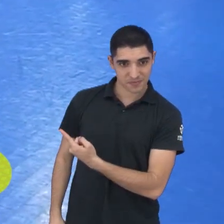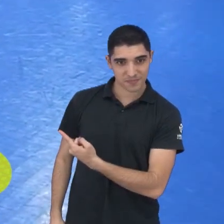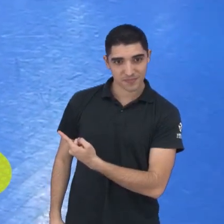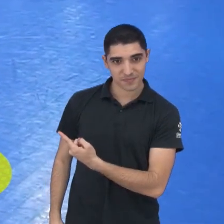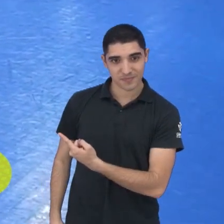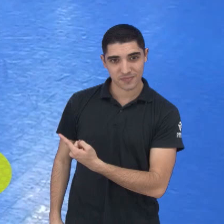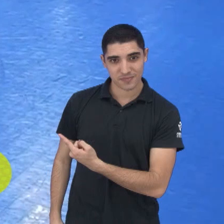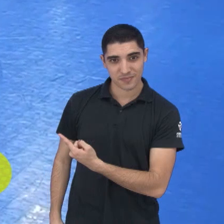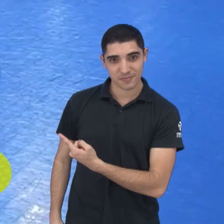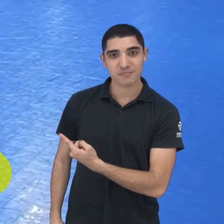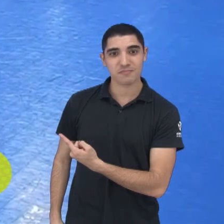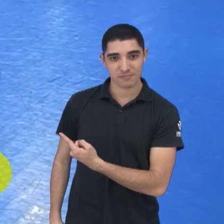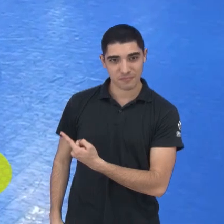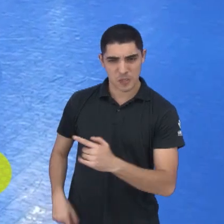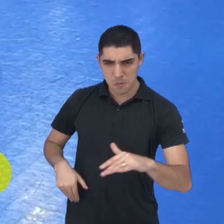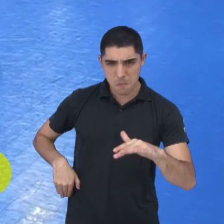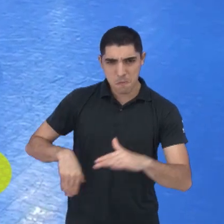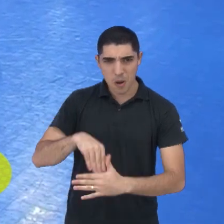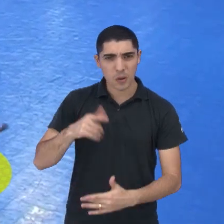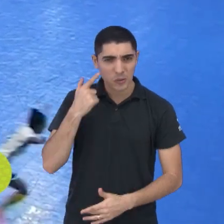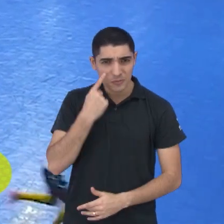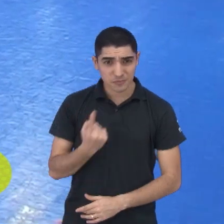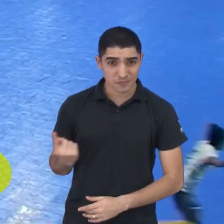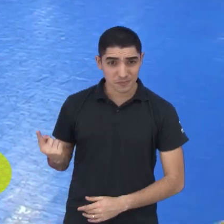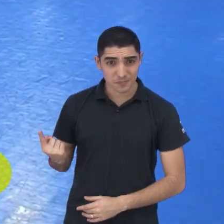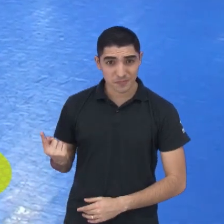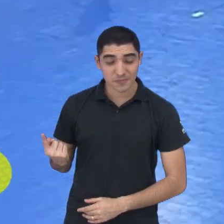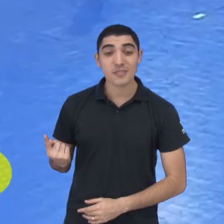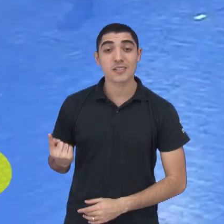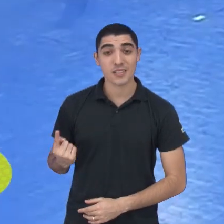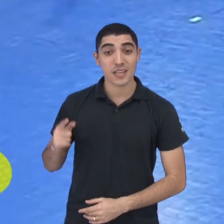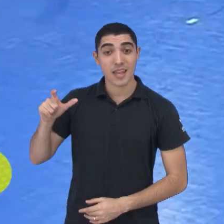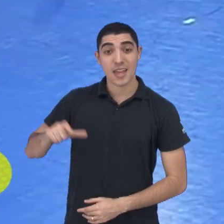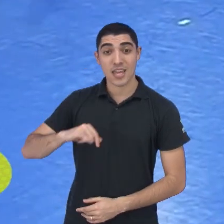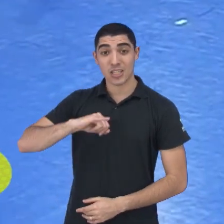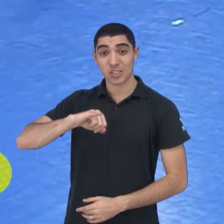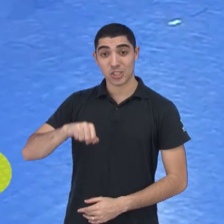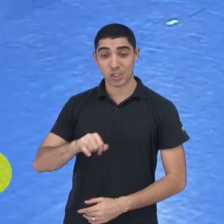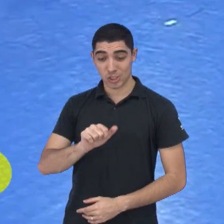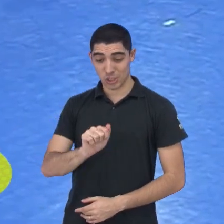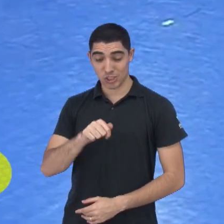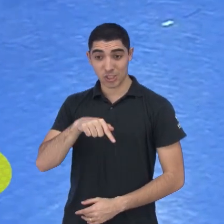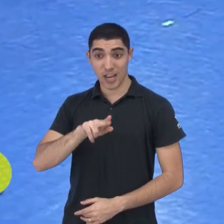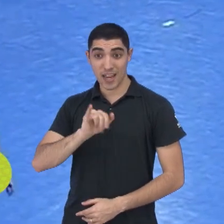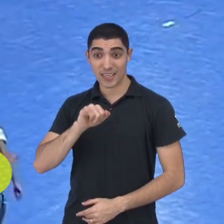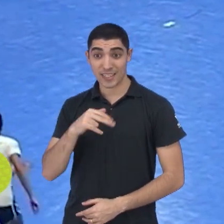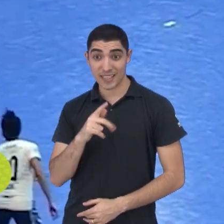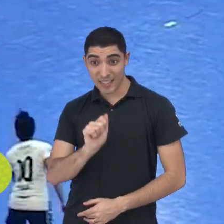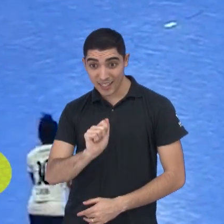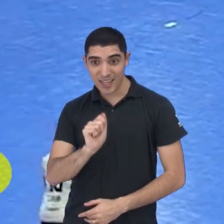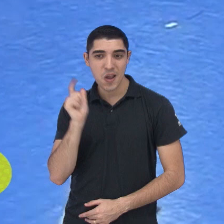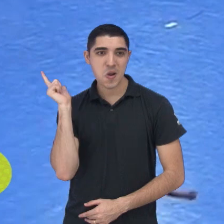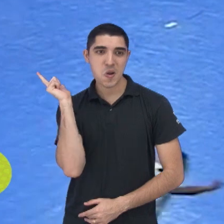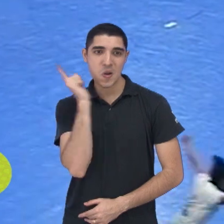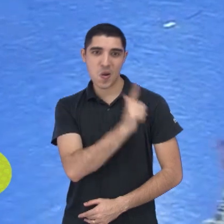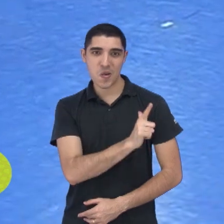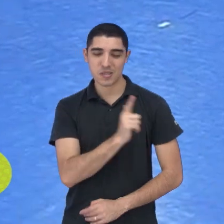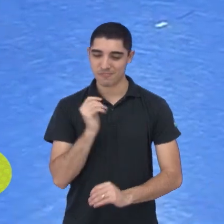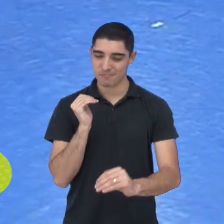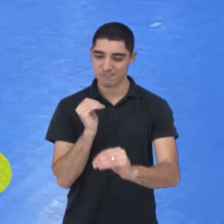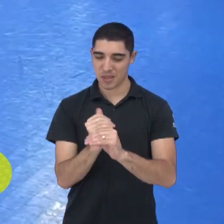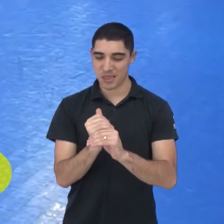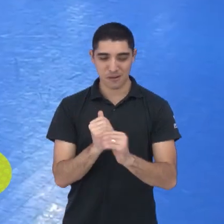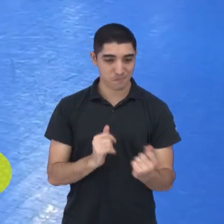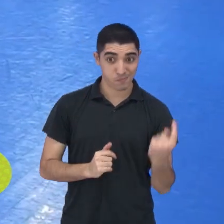na linha de fundo e deu de bico. A bola explodiu na trave de Fox. Jaquinha chegou dividindo com a marcação e fez. Era o empate do